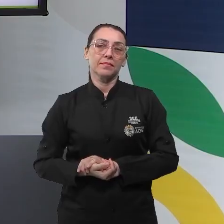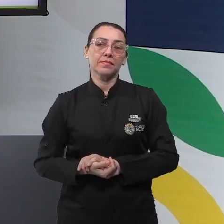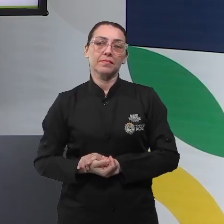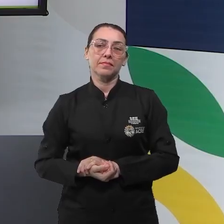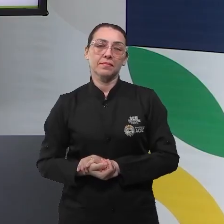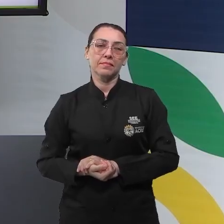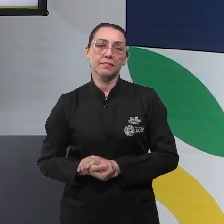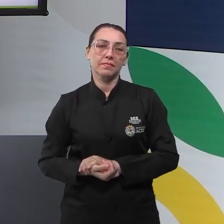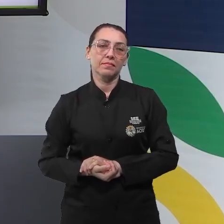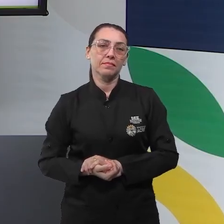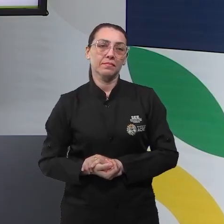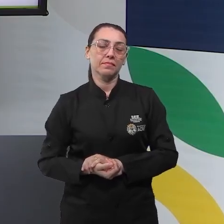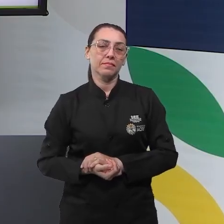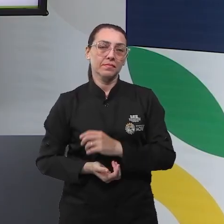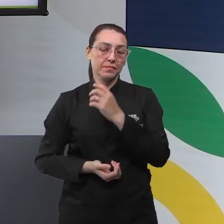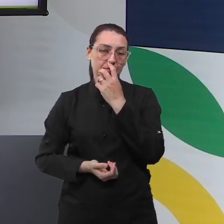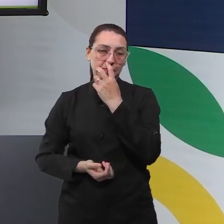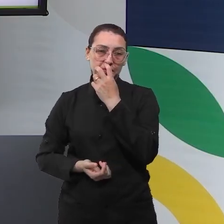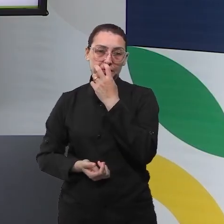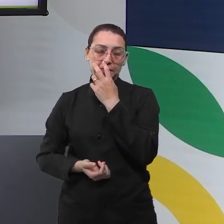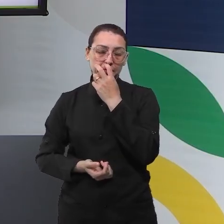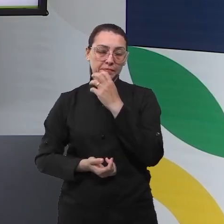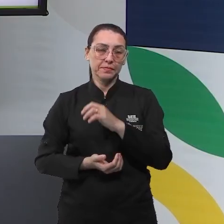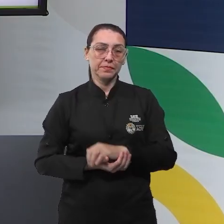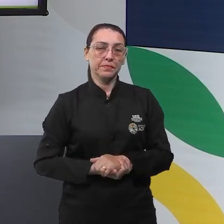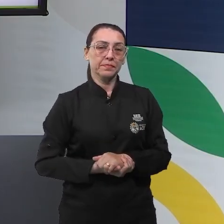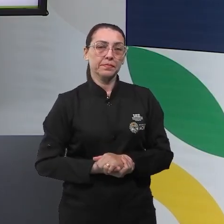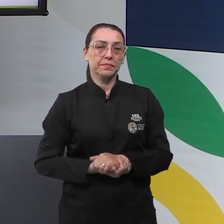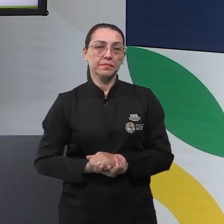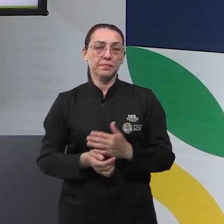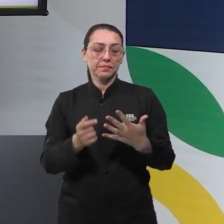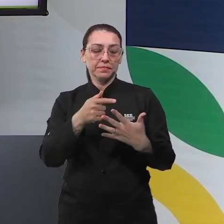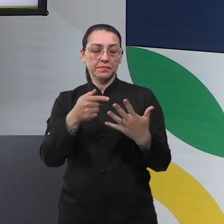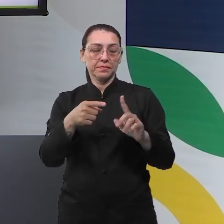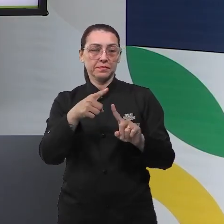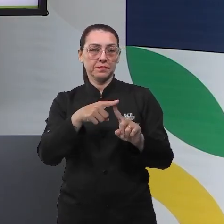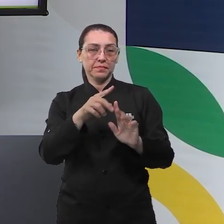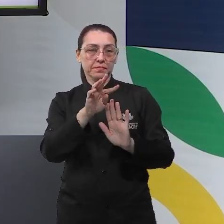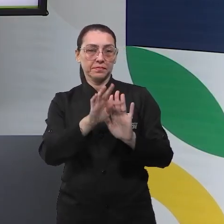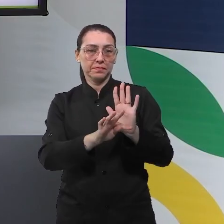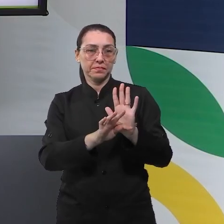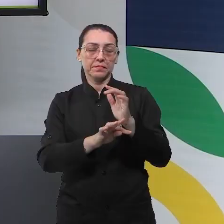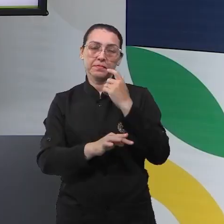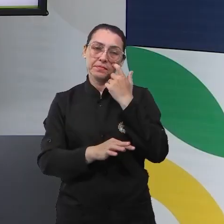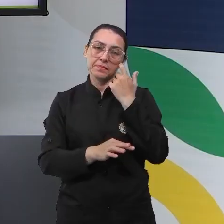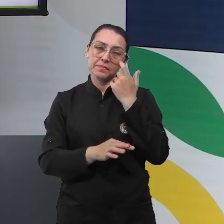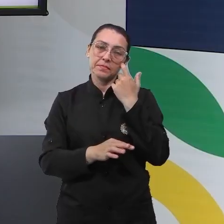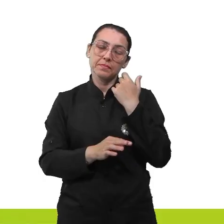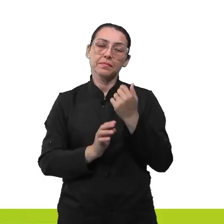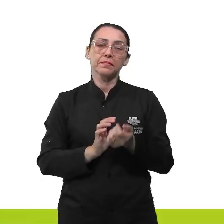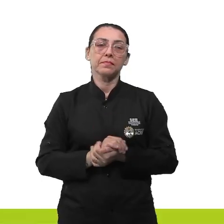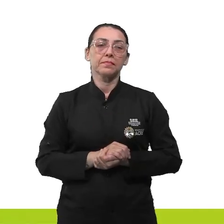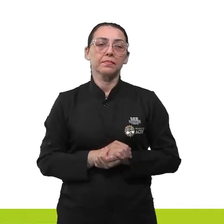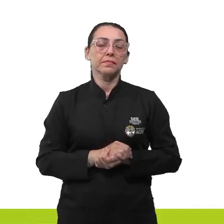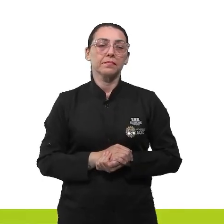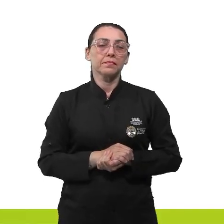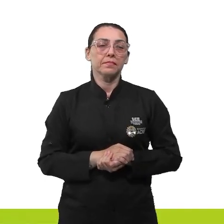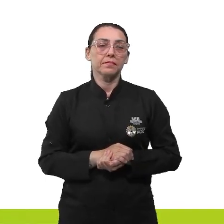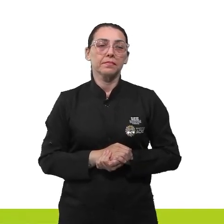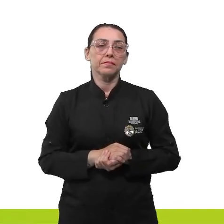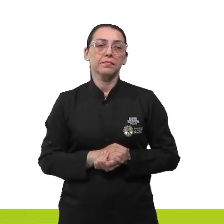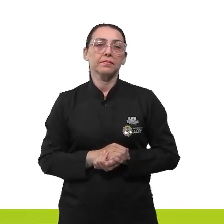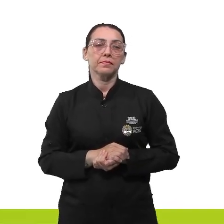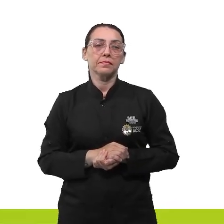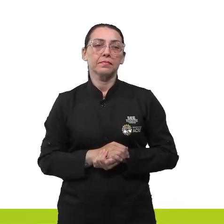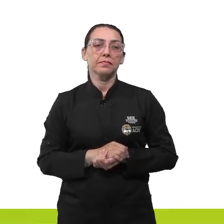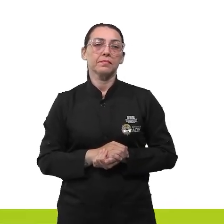isso? Verificando os elementos da função, os elementos da tipologia textual. Vamos analisá-las. Então vamos pegar os primeiros